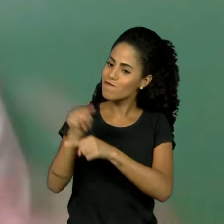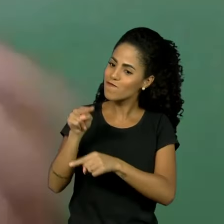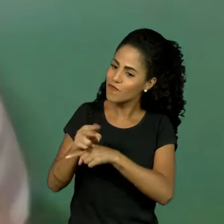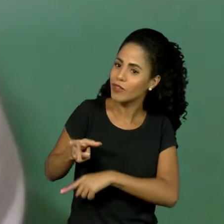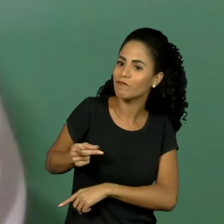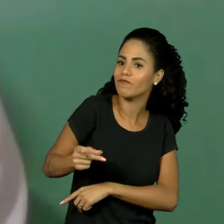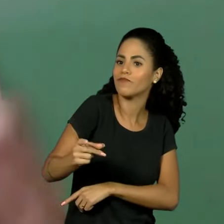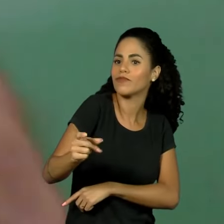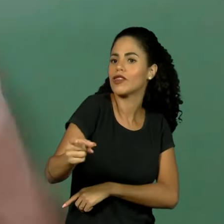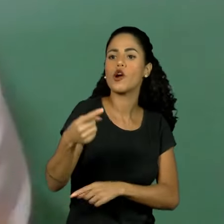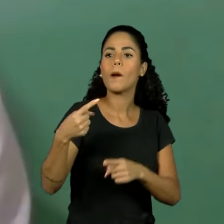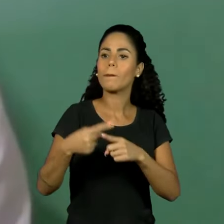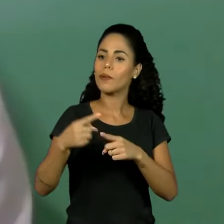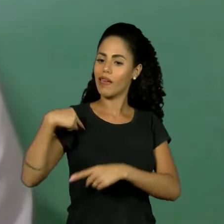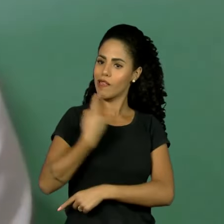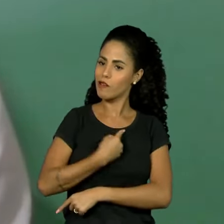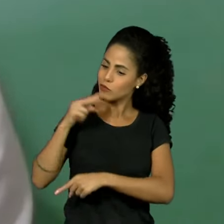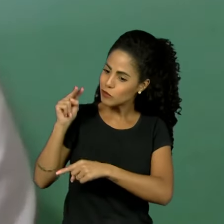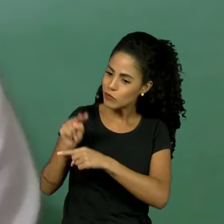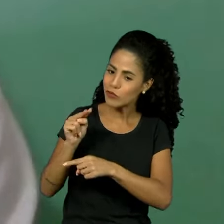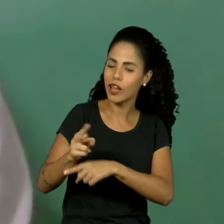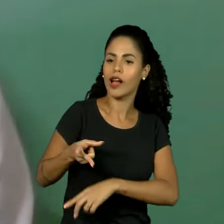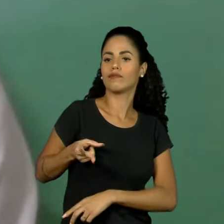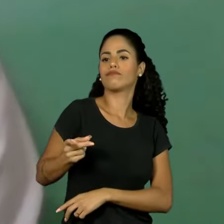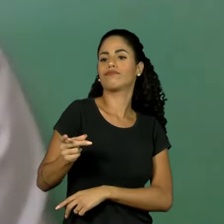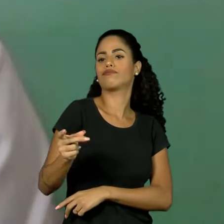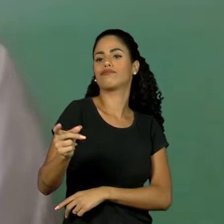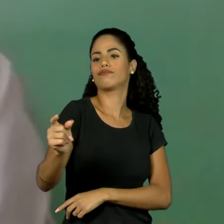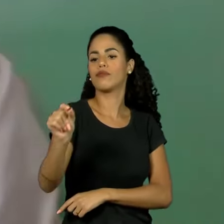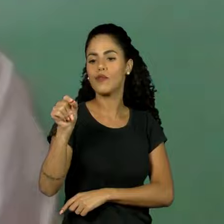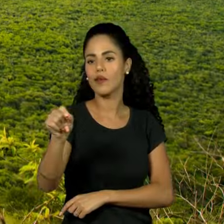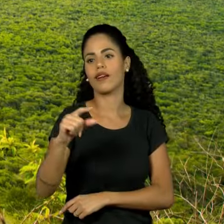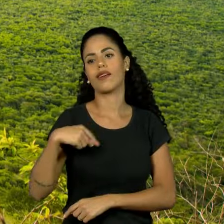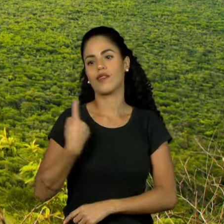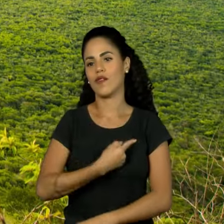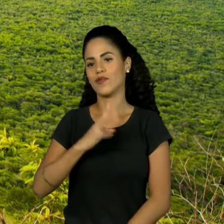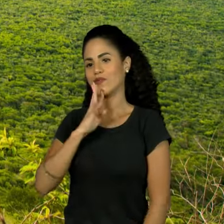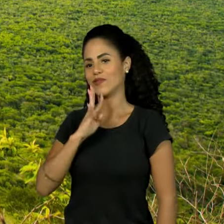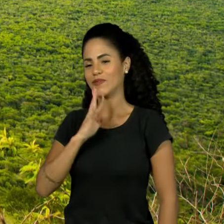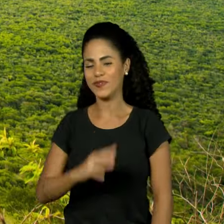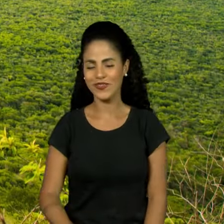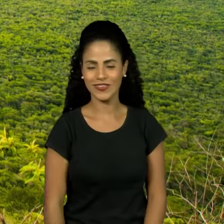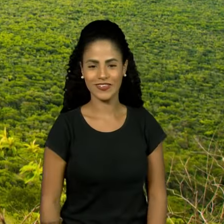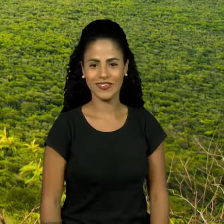a gente só cuida, a gente só conserva, só preserva aquilo que a gente conhece, né?